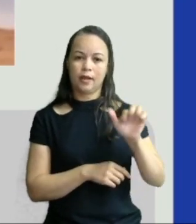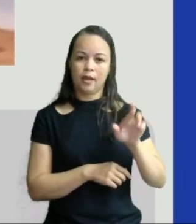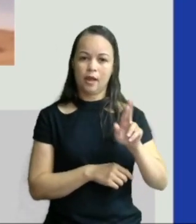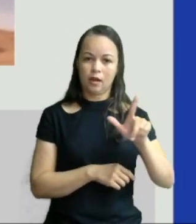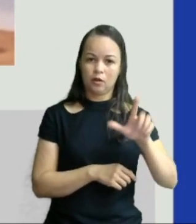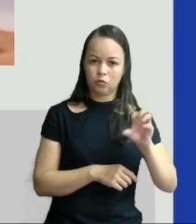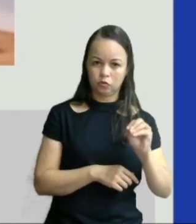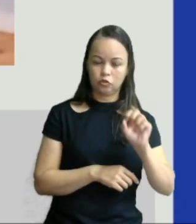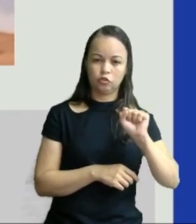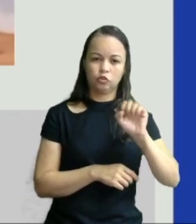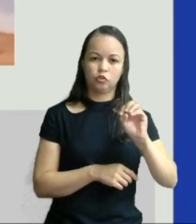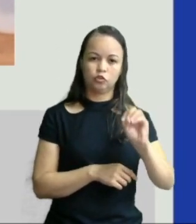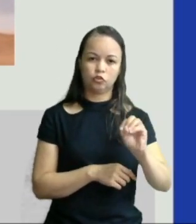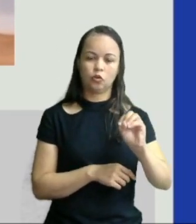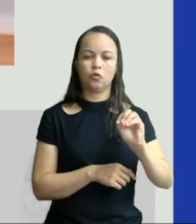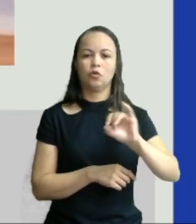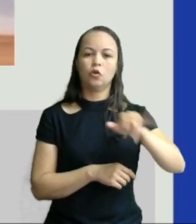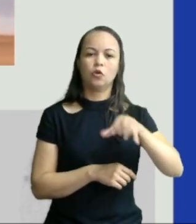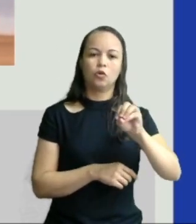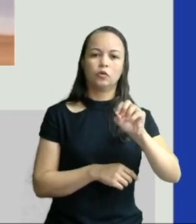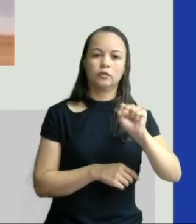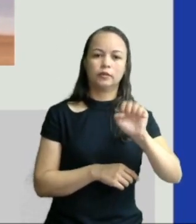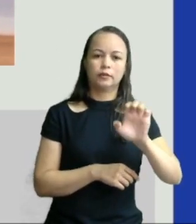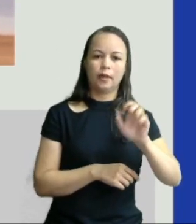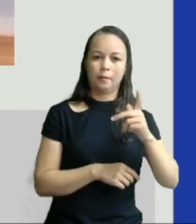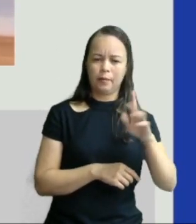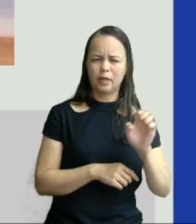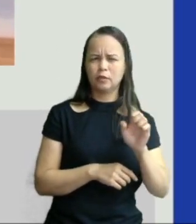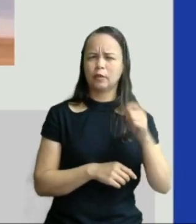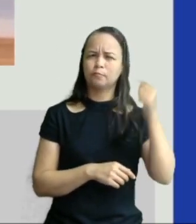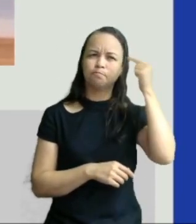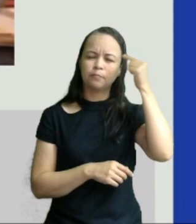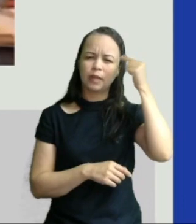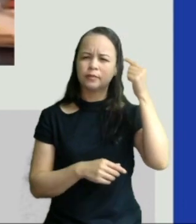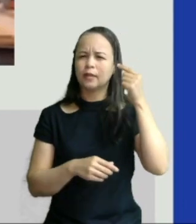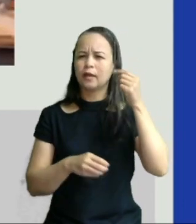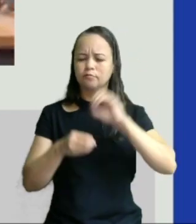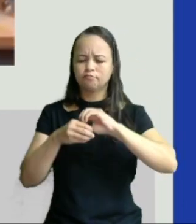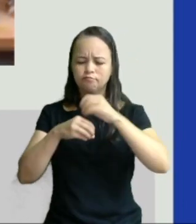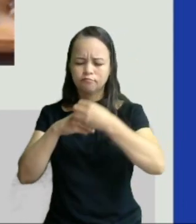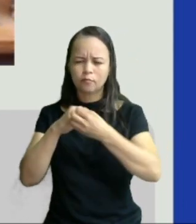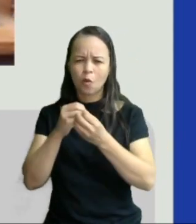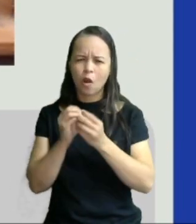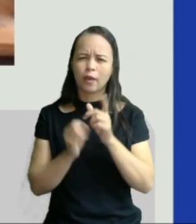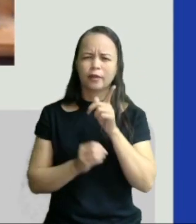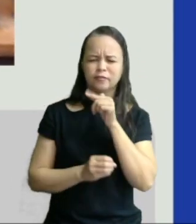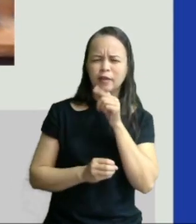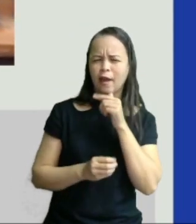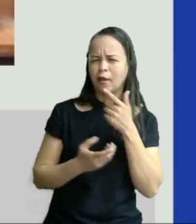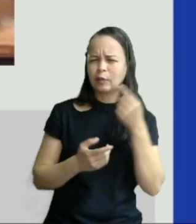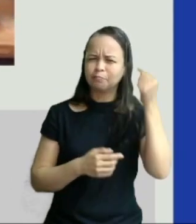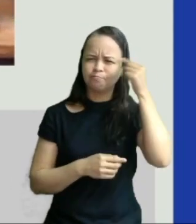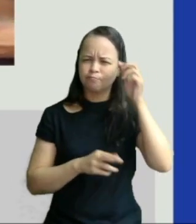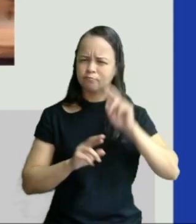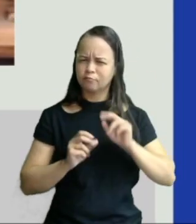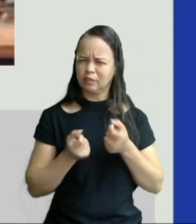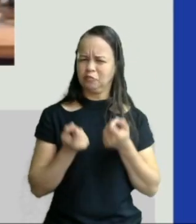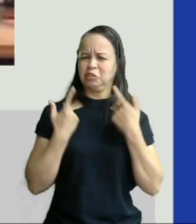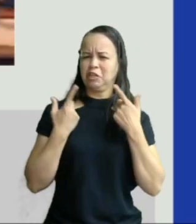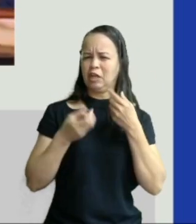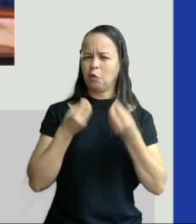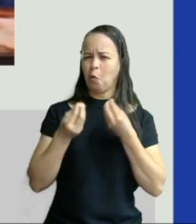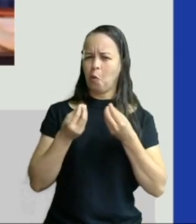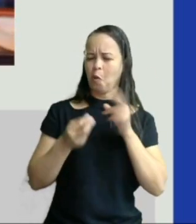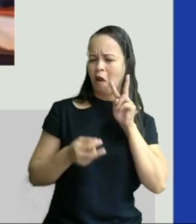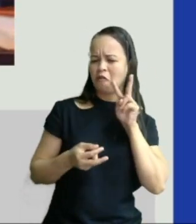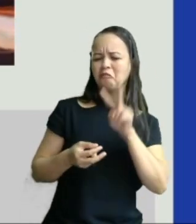gente entender o efeito Marangoni, a gente tem que pensar nas moléculas da água. Sei que é meio estranho pensar em moléculas da água porque a gente consegue ver as moléculas da